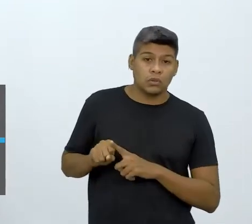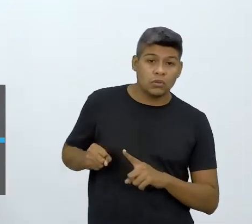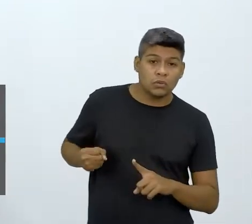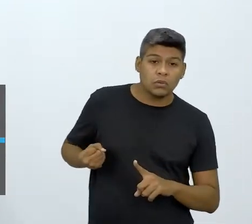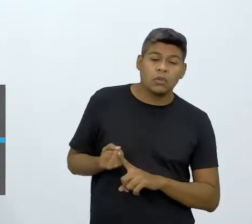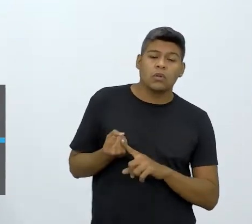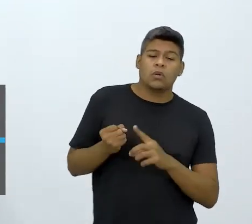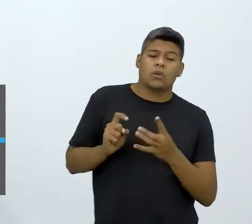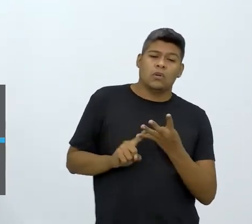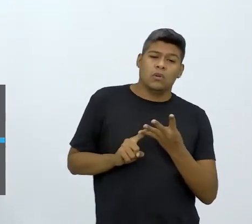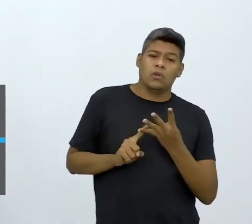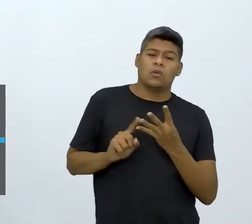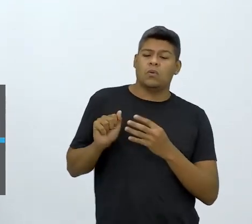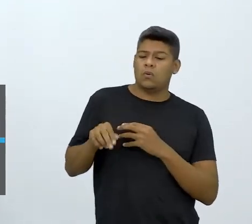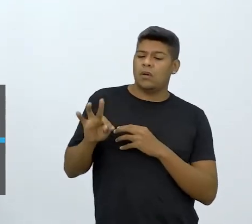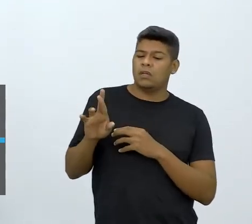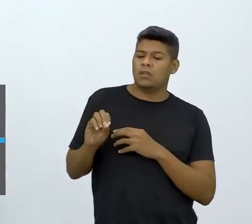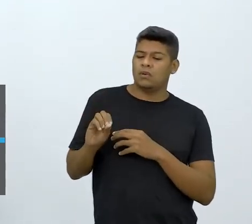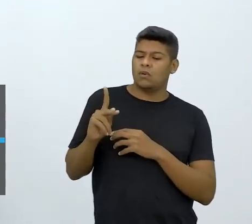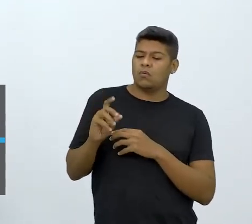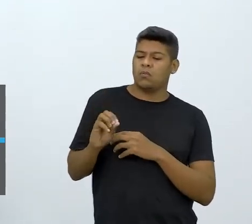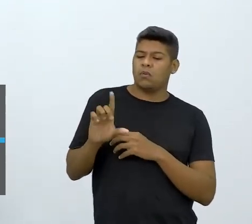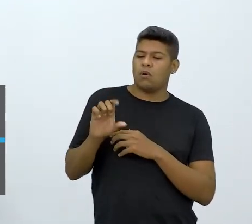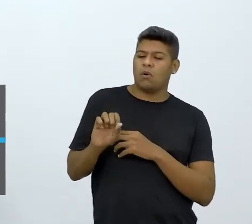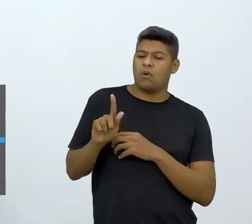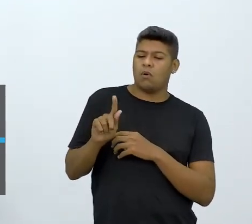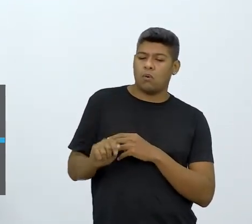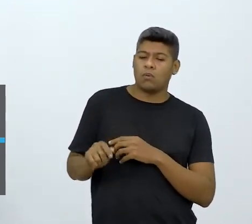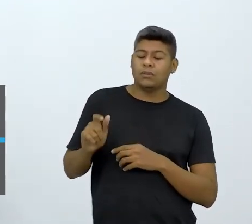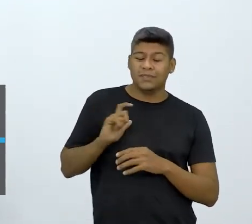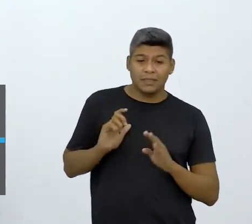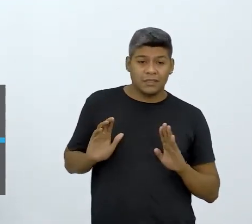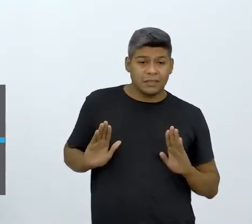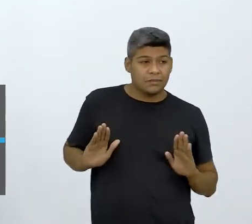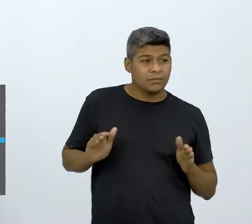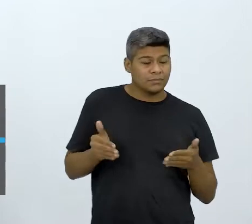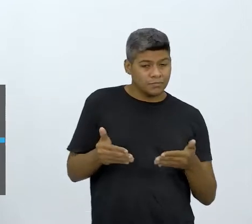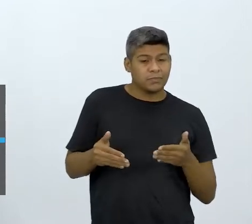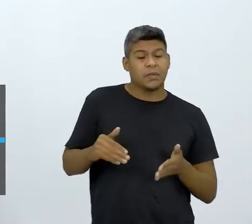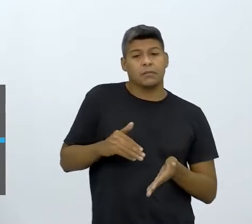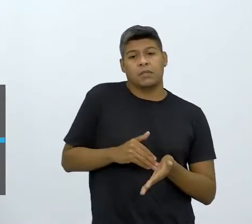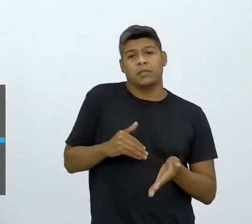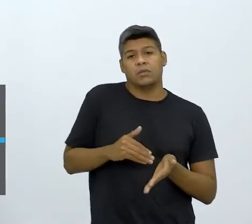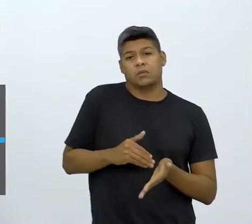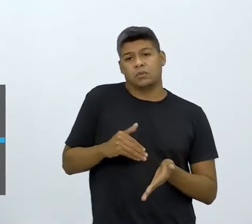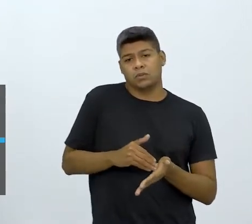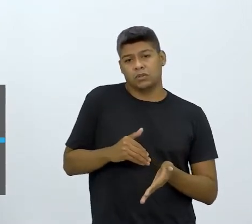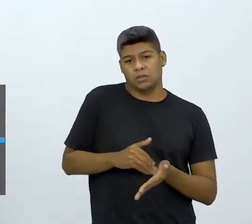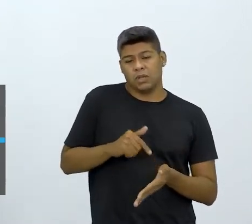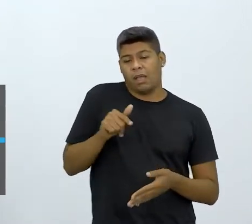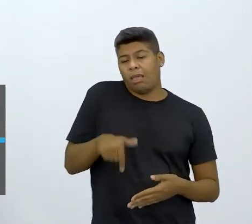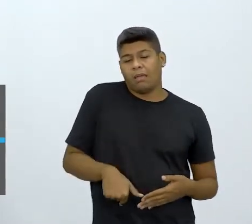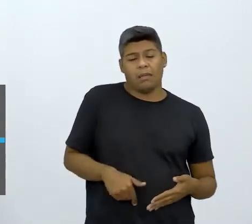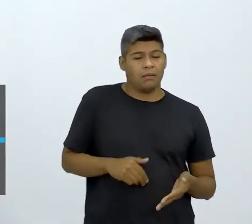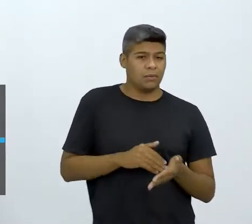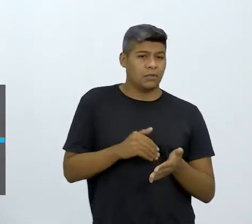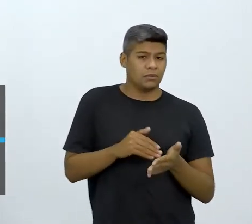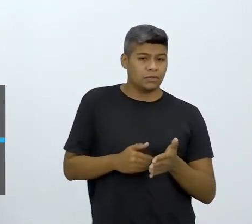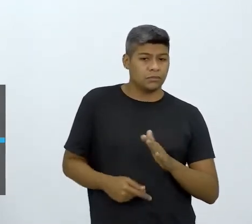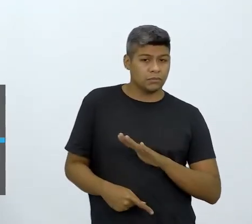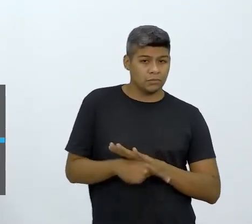por antropólogos, como nós vimos, ele tem uma especificidade de ter uma metodologia. Essa metodologia parte